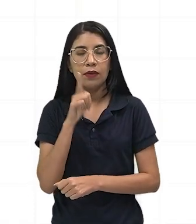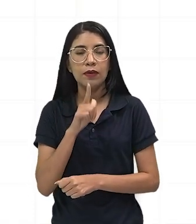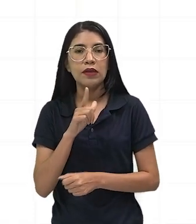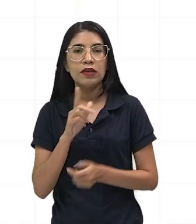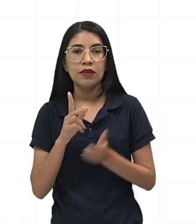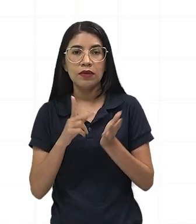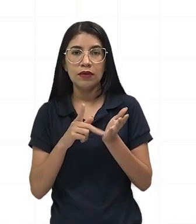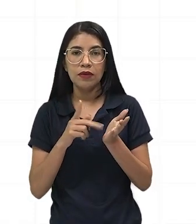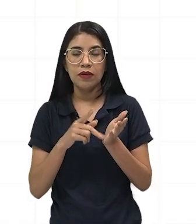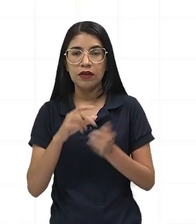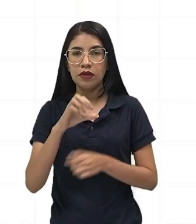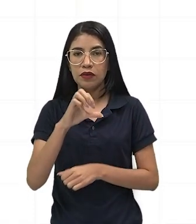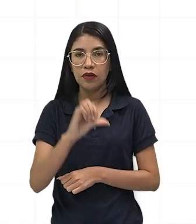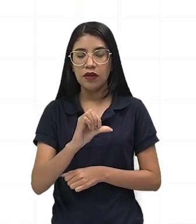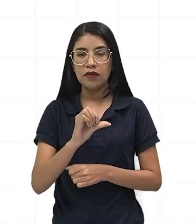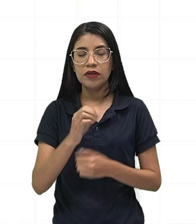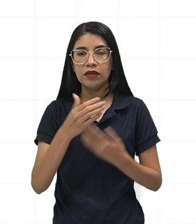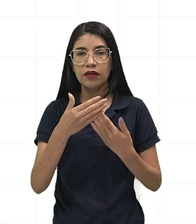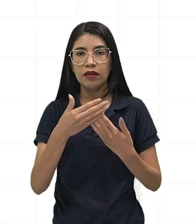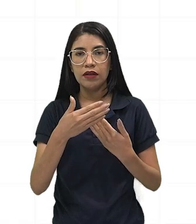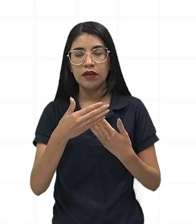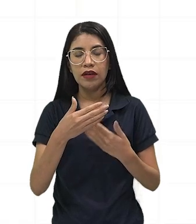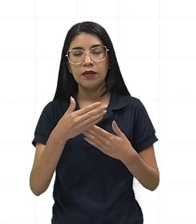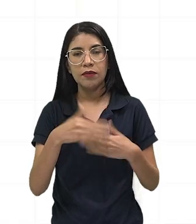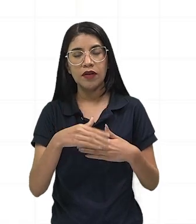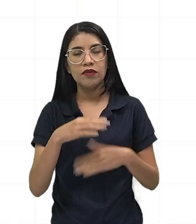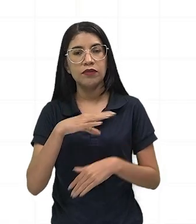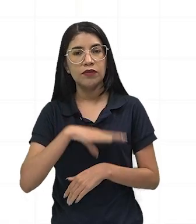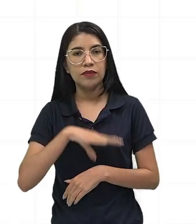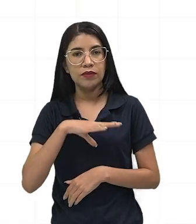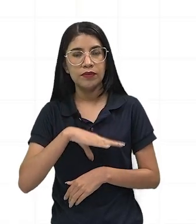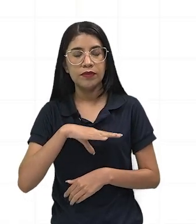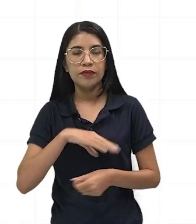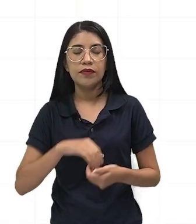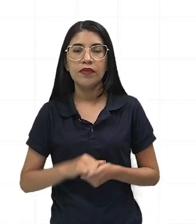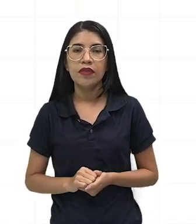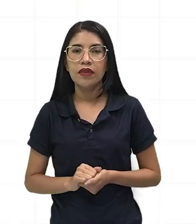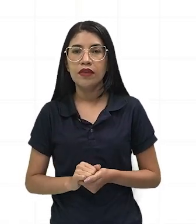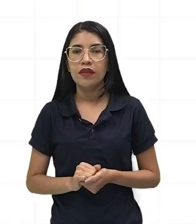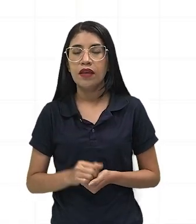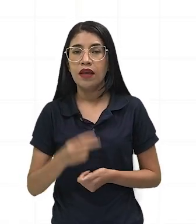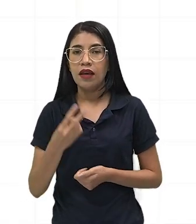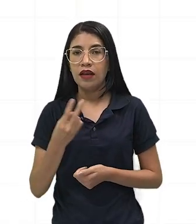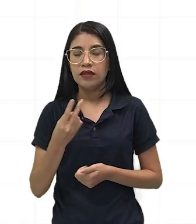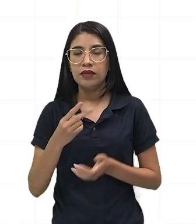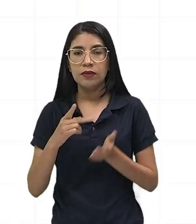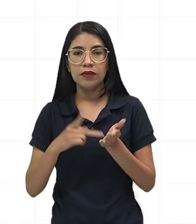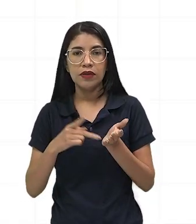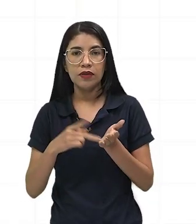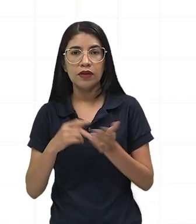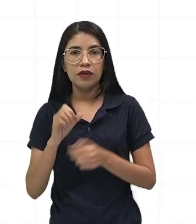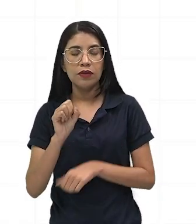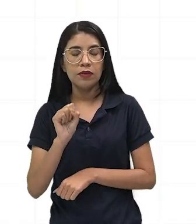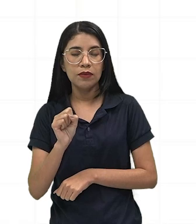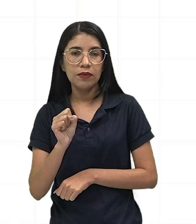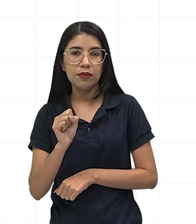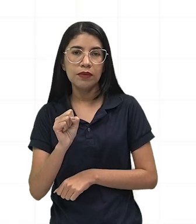9 na primeira nota de língua portuguesa. Ó, a segunda nota, 8.